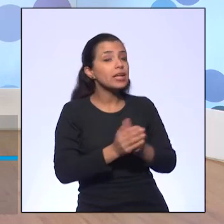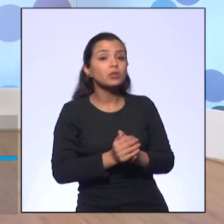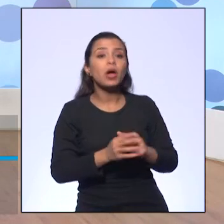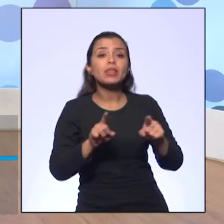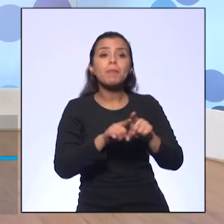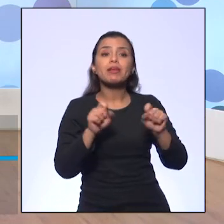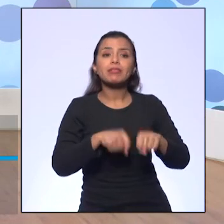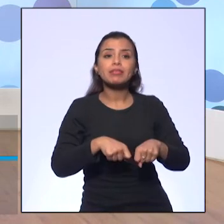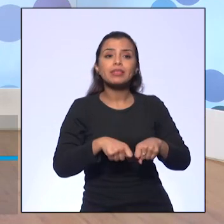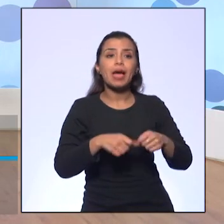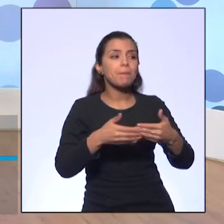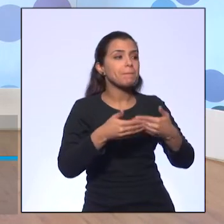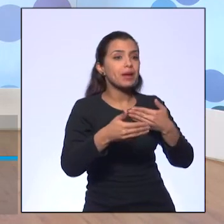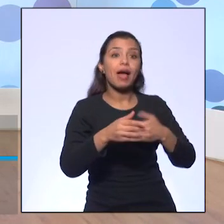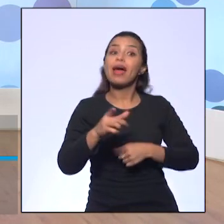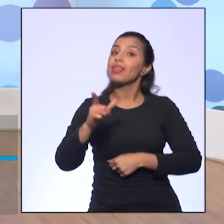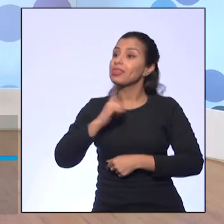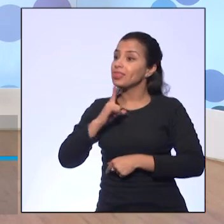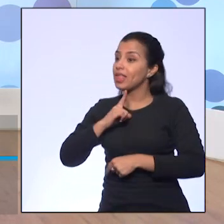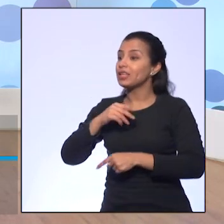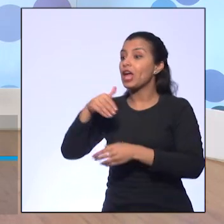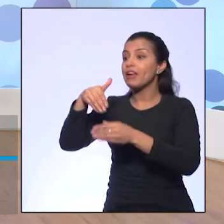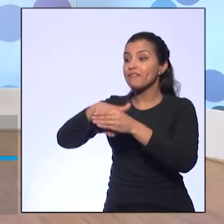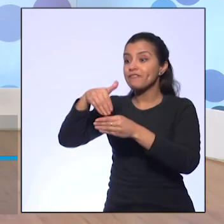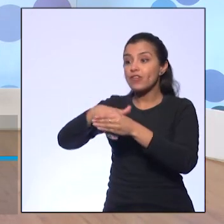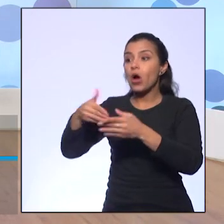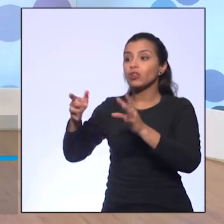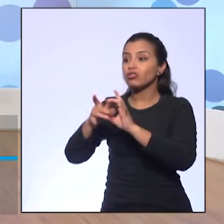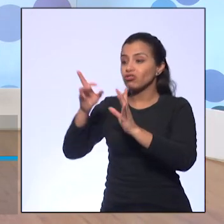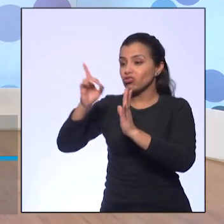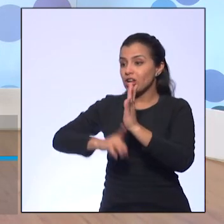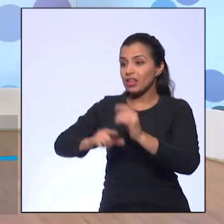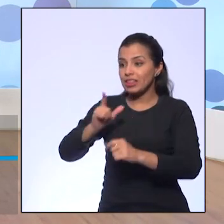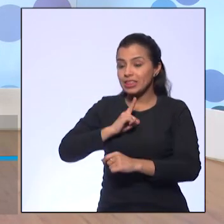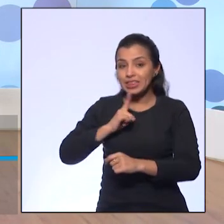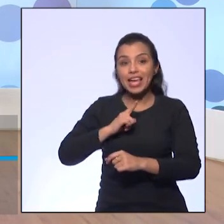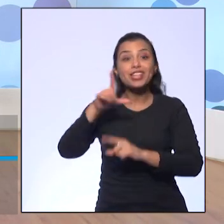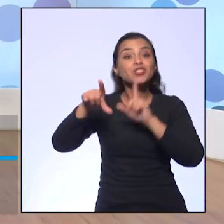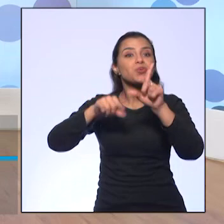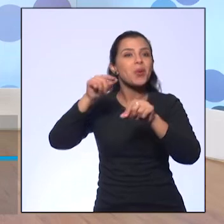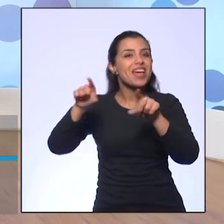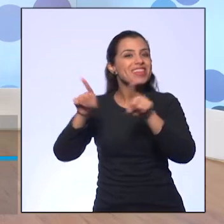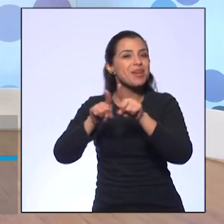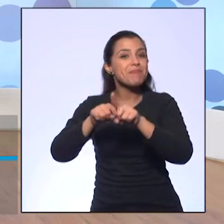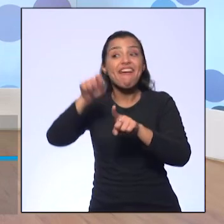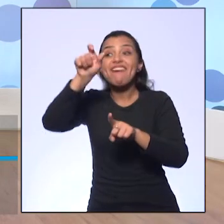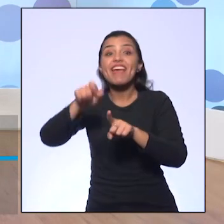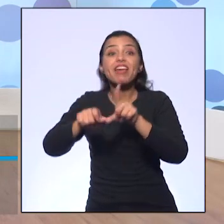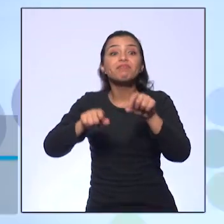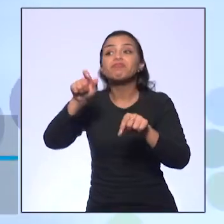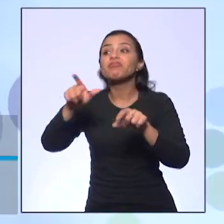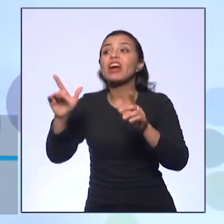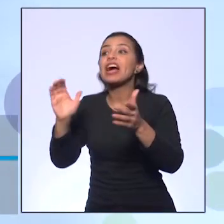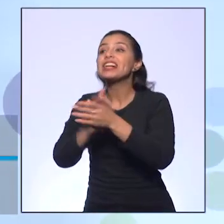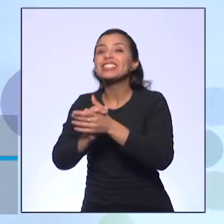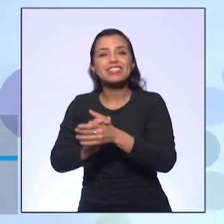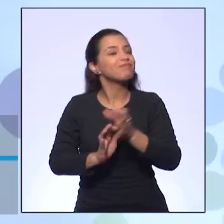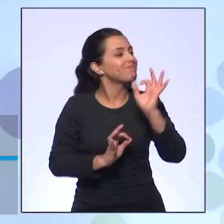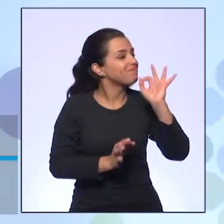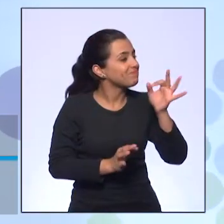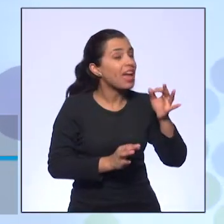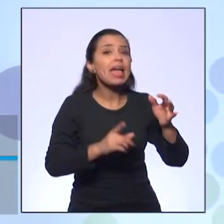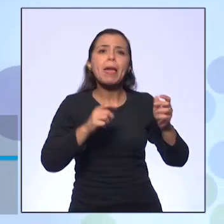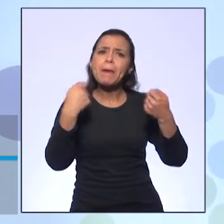avançar um pouquinho mais. Direito a voto também, a que a Andresa voto, falou, isso, Felipe falou escolher diversão. com quem vai casar. Olha só, perfeito, isso mesmo. E temos que avançar